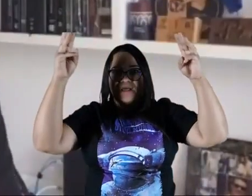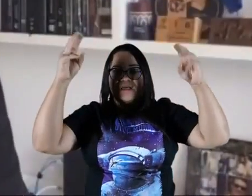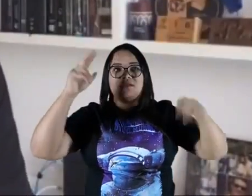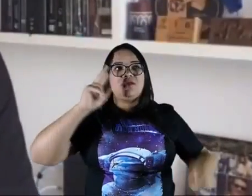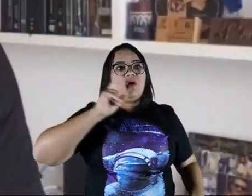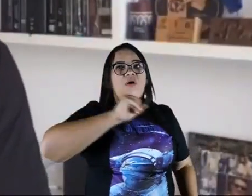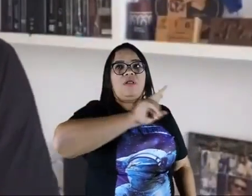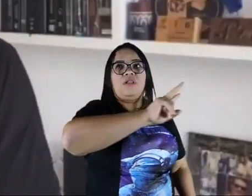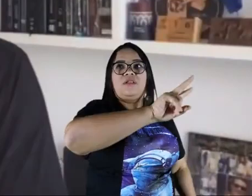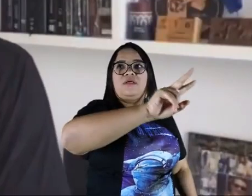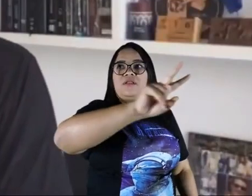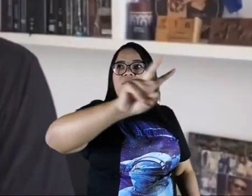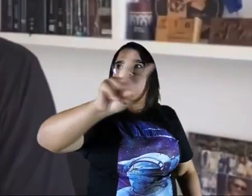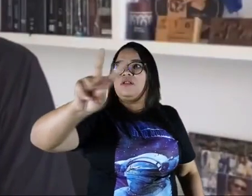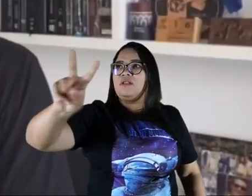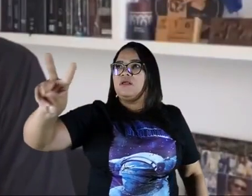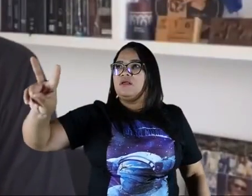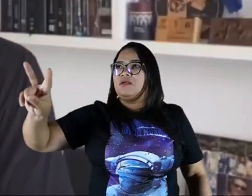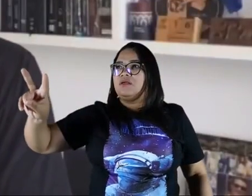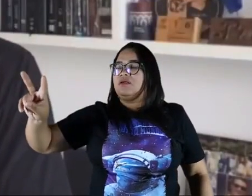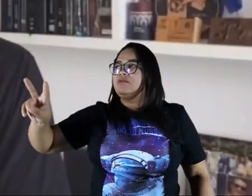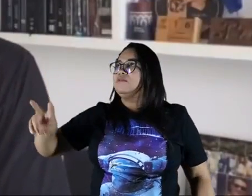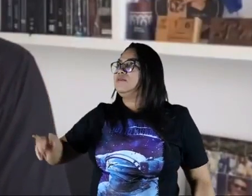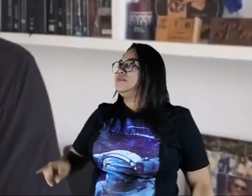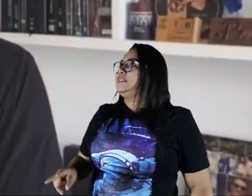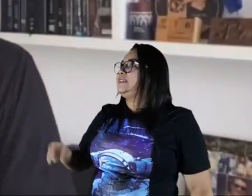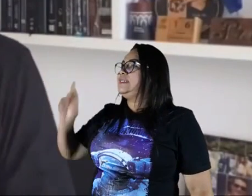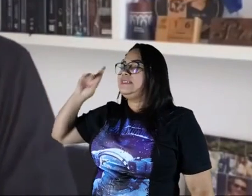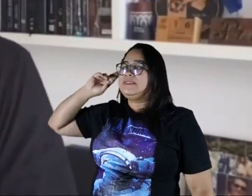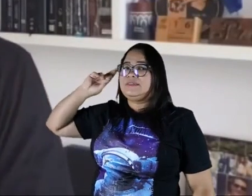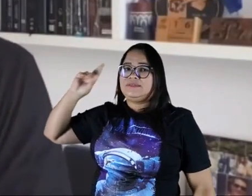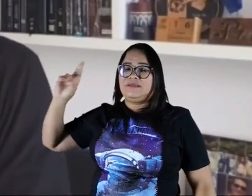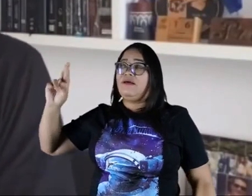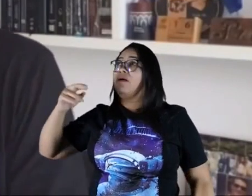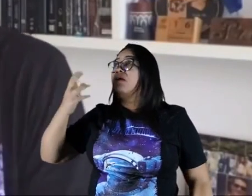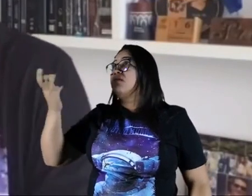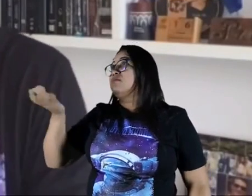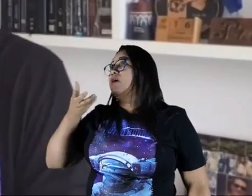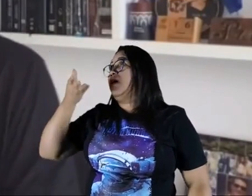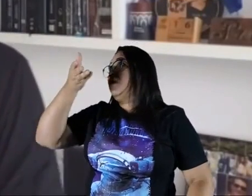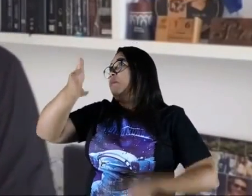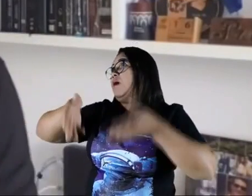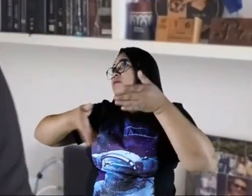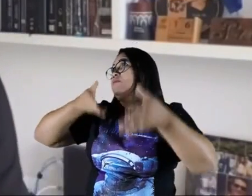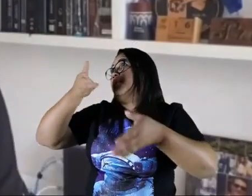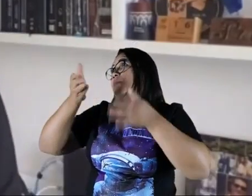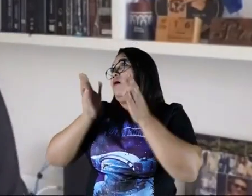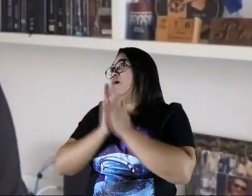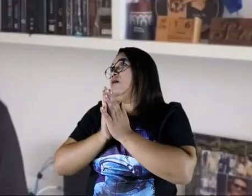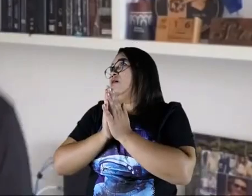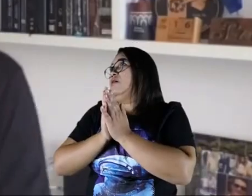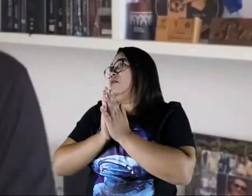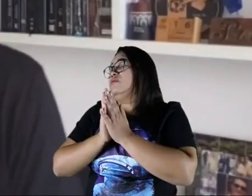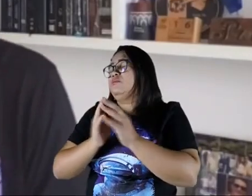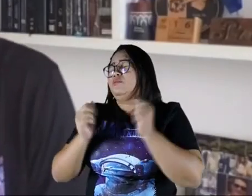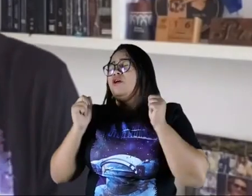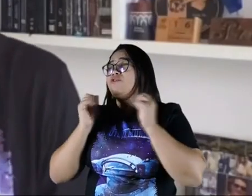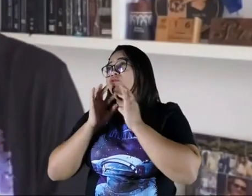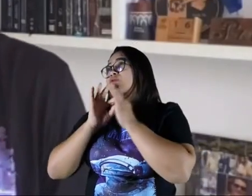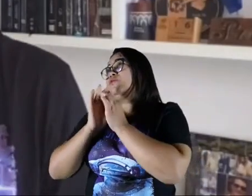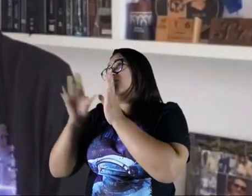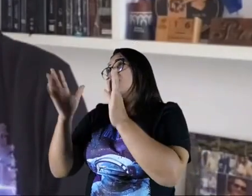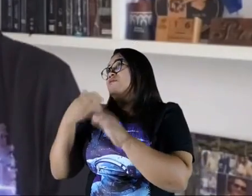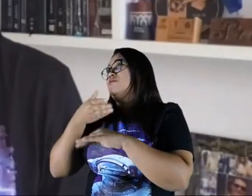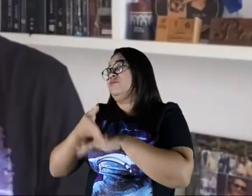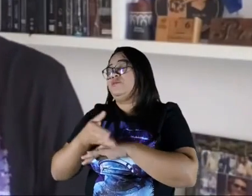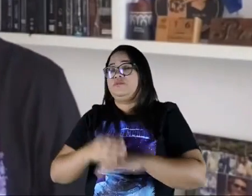tudo aquilo. Senhor, eu quero participar disso, eu quero entrar, deixa-me entrar.